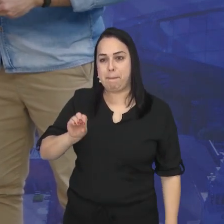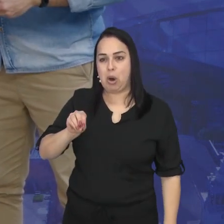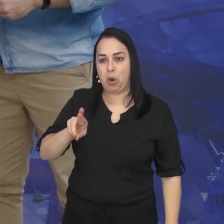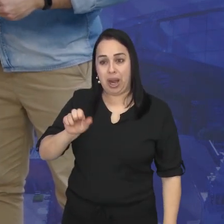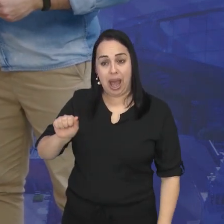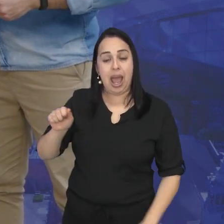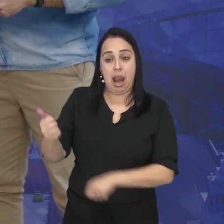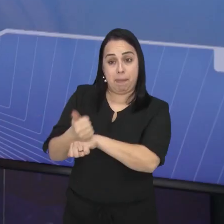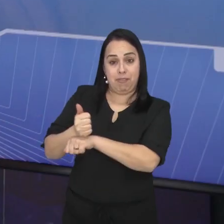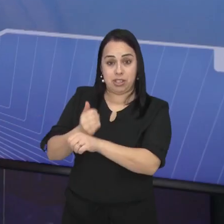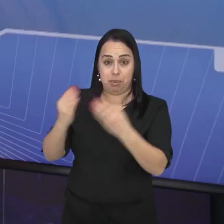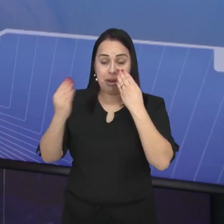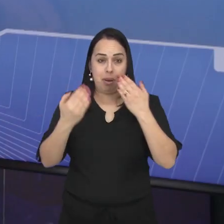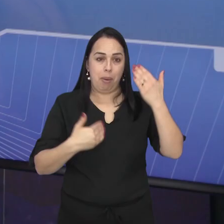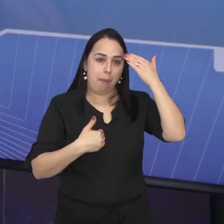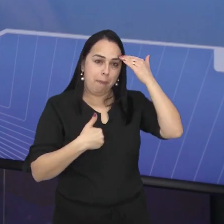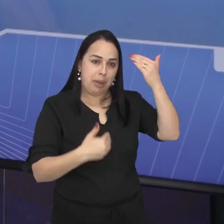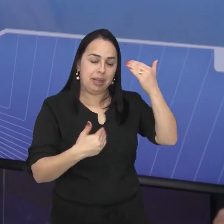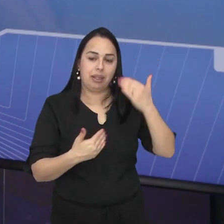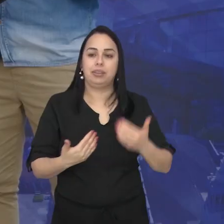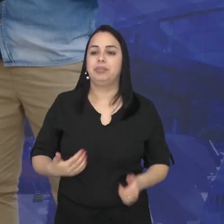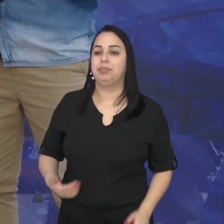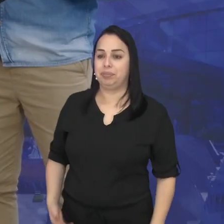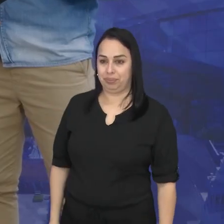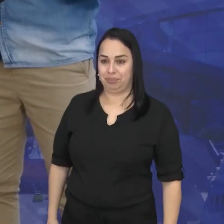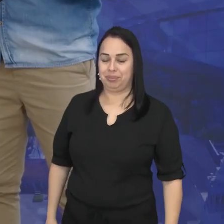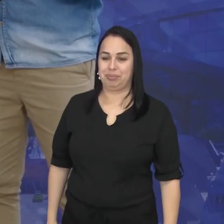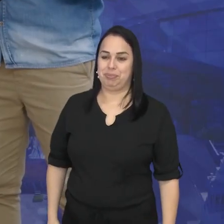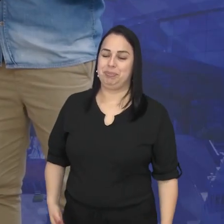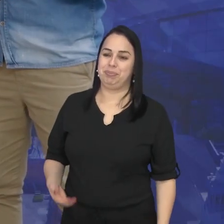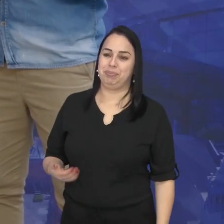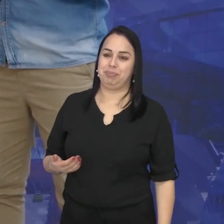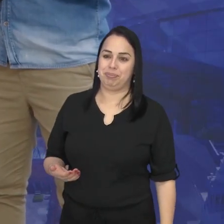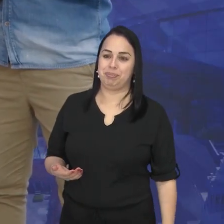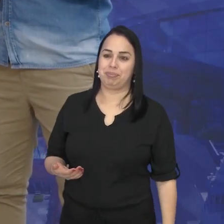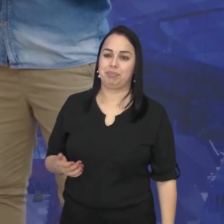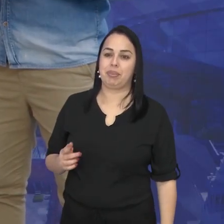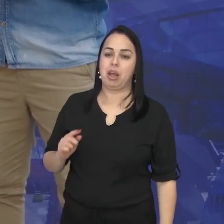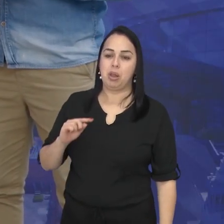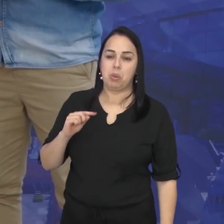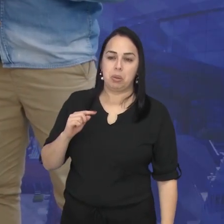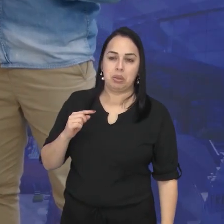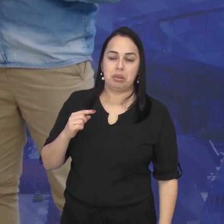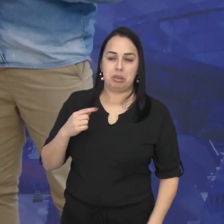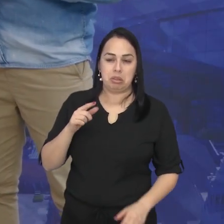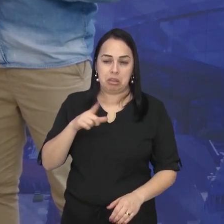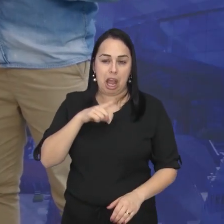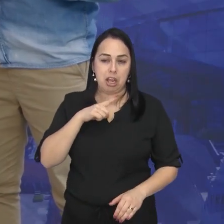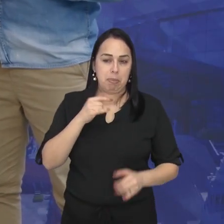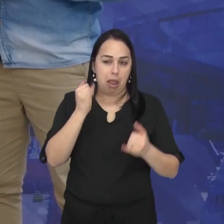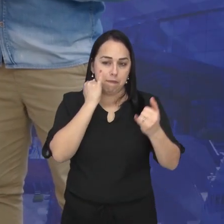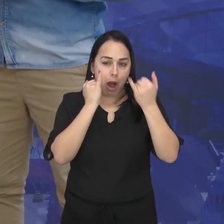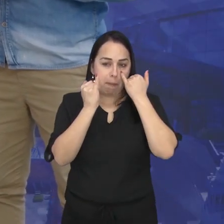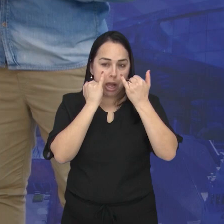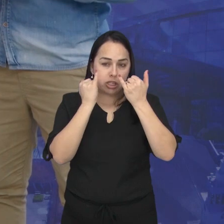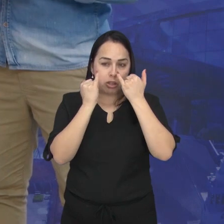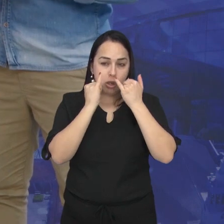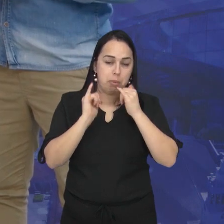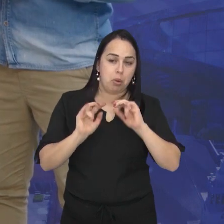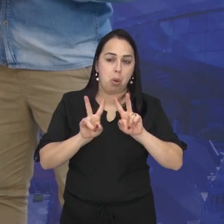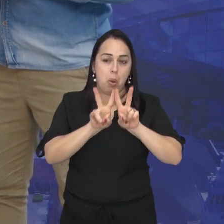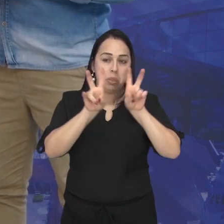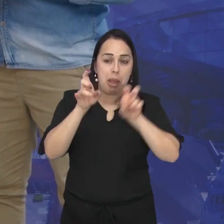Seja muito bem-vinda. Muito obrigada. E, Débora, a gente tem alguns dados, né, que falam sobre a